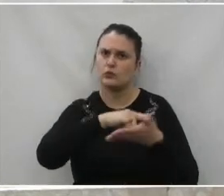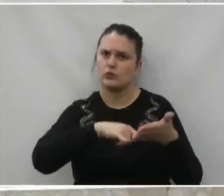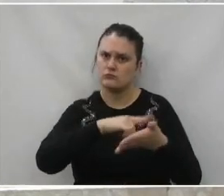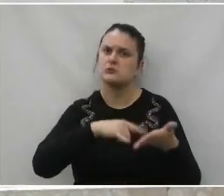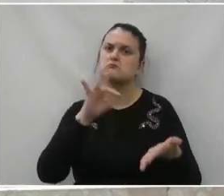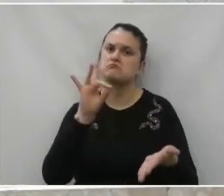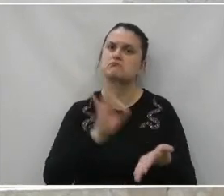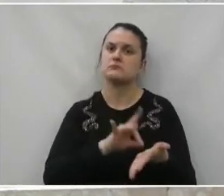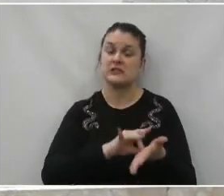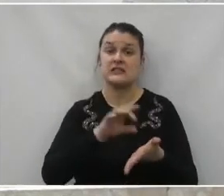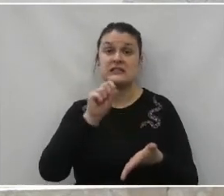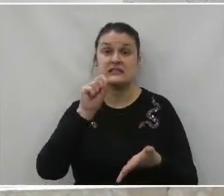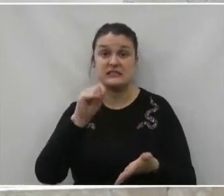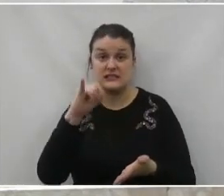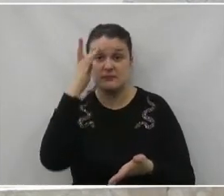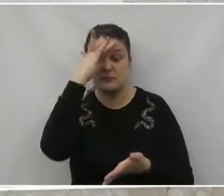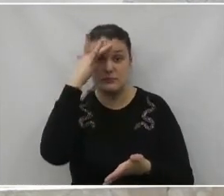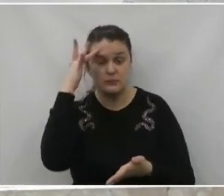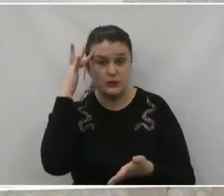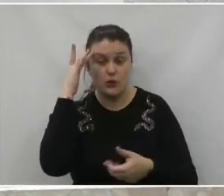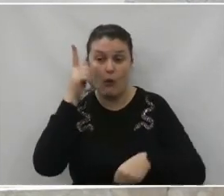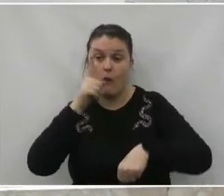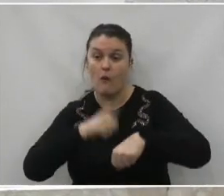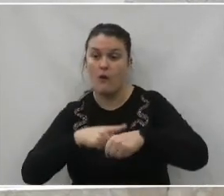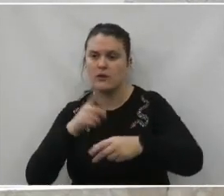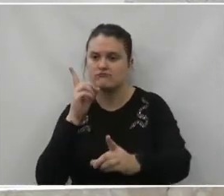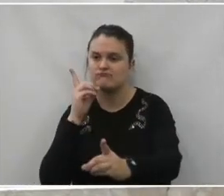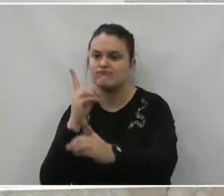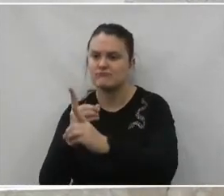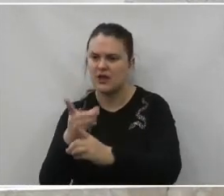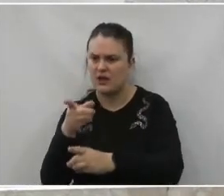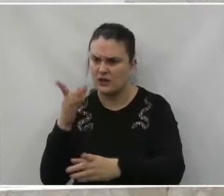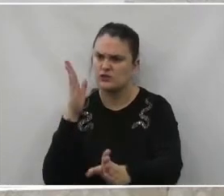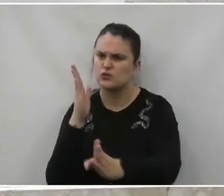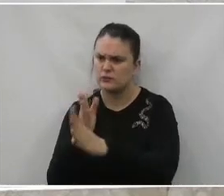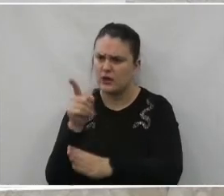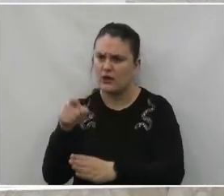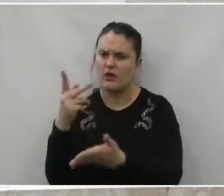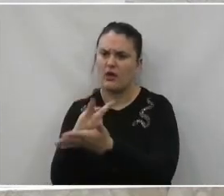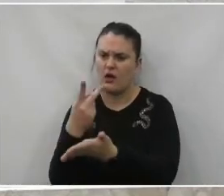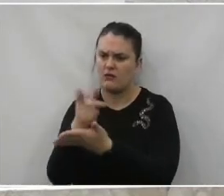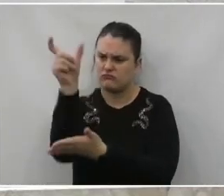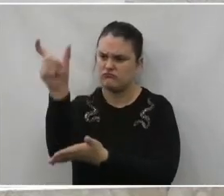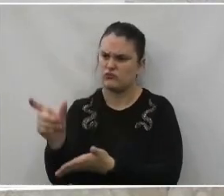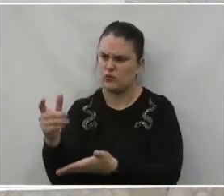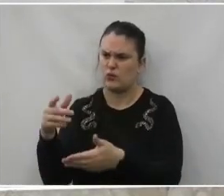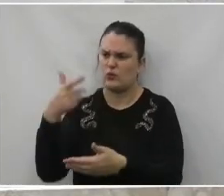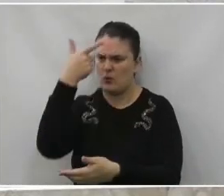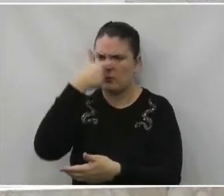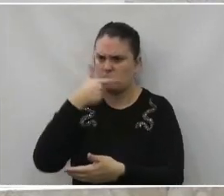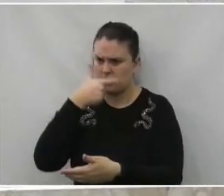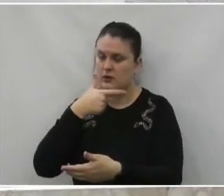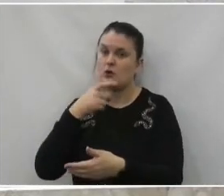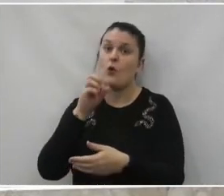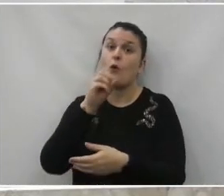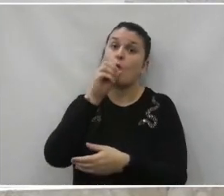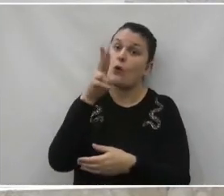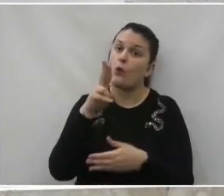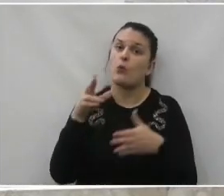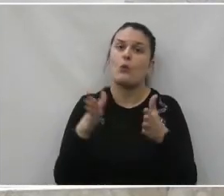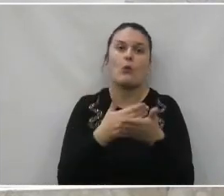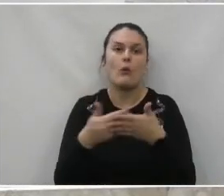do infrator e aplicação imediata da respectiva penalidade, inclusive a interdição de